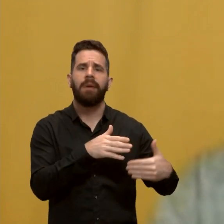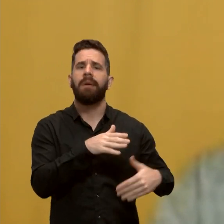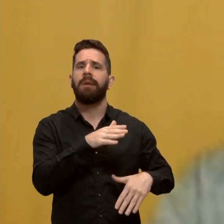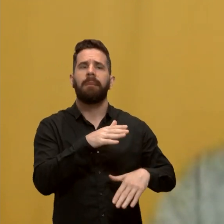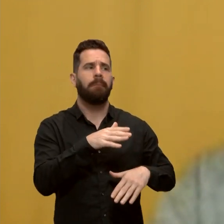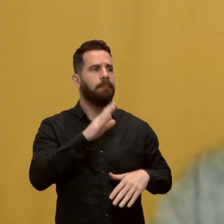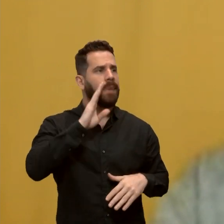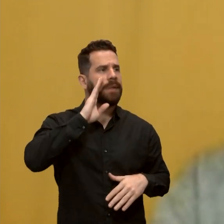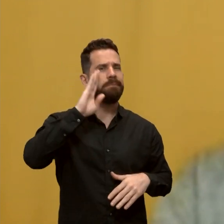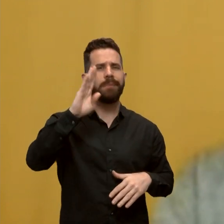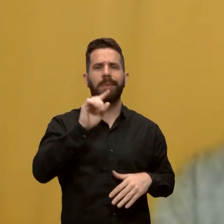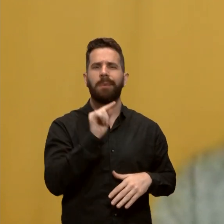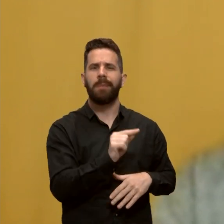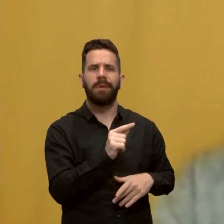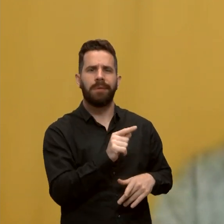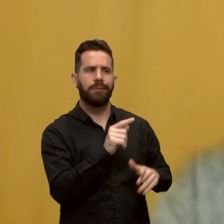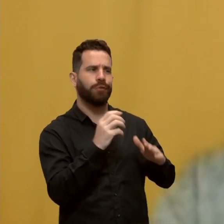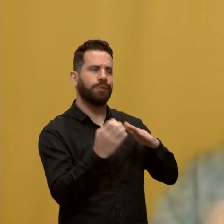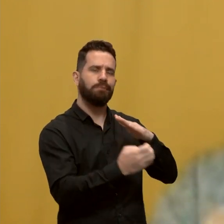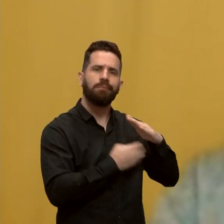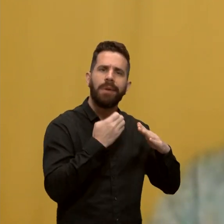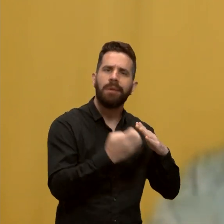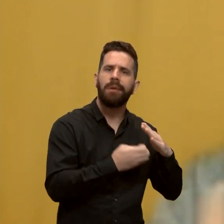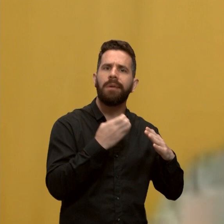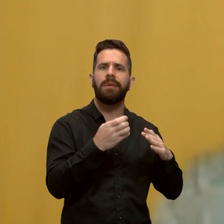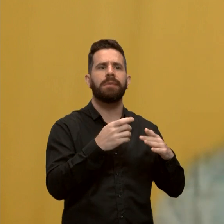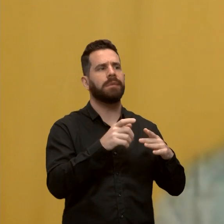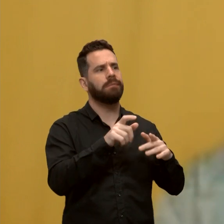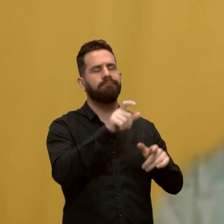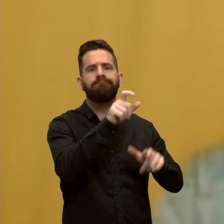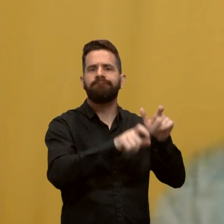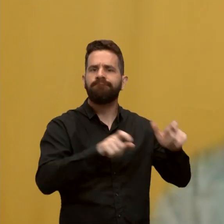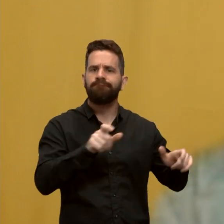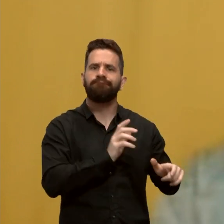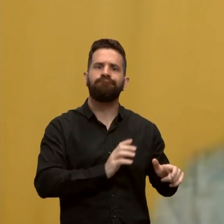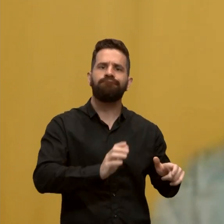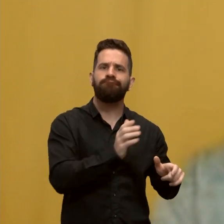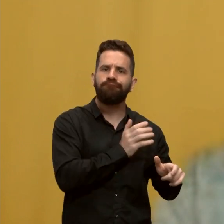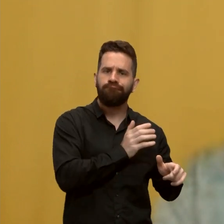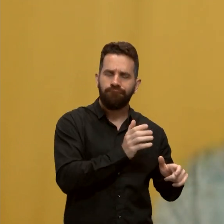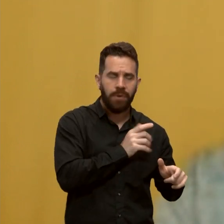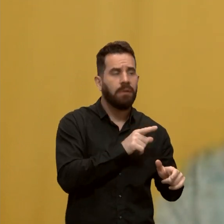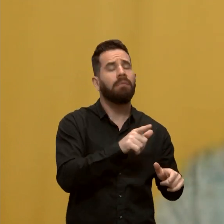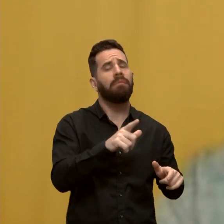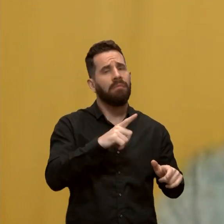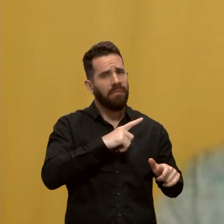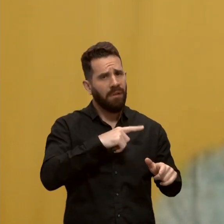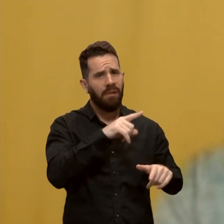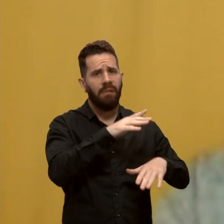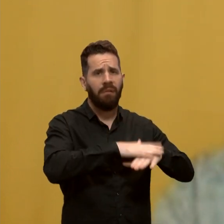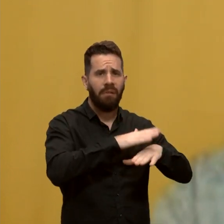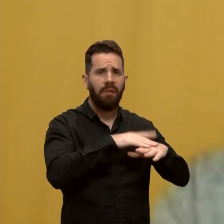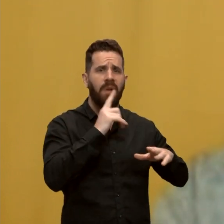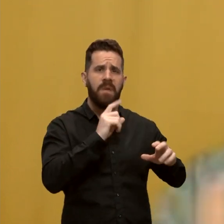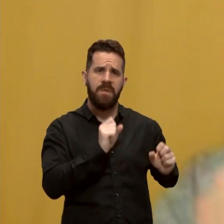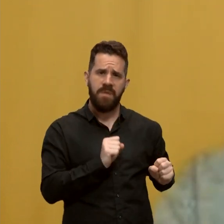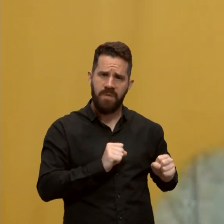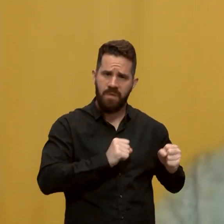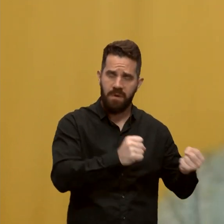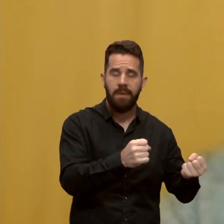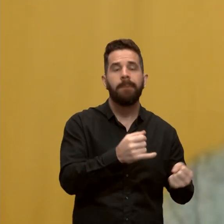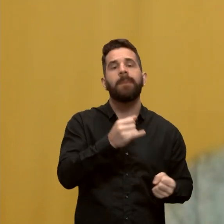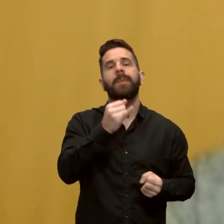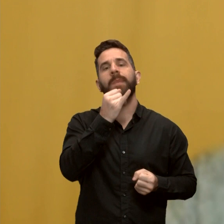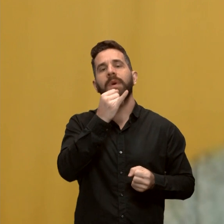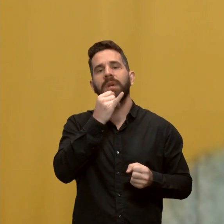os donos de empresas, grandes investidores aí que têm voltado suas forças, a exemplo de seguranças de